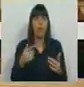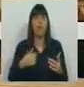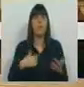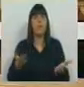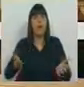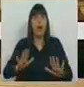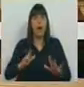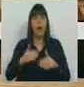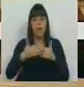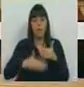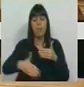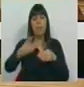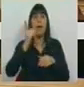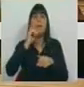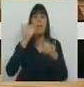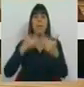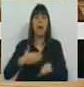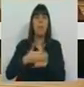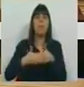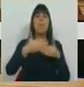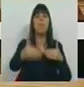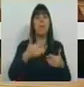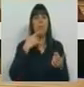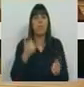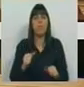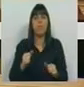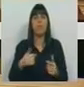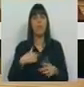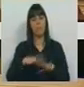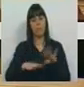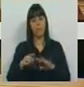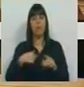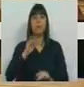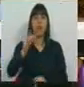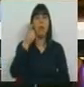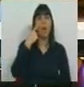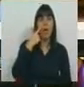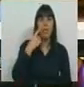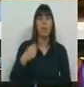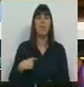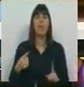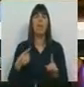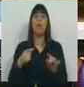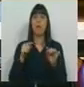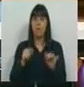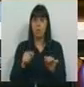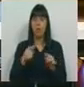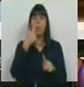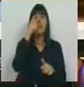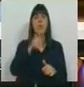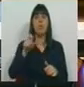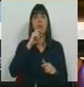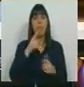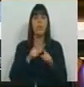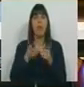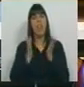devemos permitir, no médio e longo prazo, e essa também é a nossa função de, que exercemos de alerta, não devemos levar a que os clientes